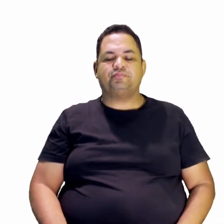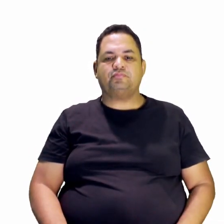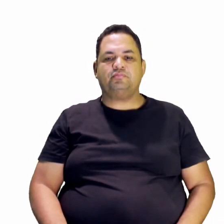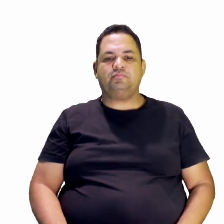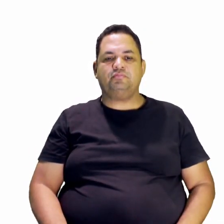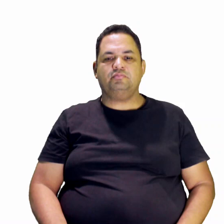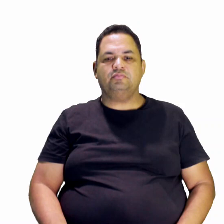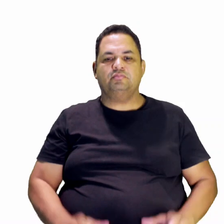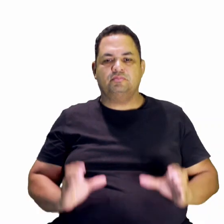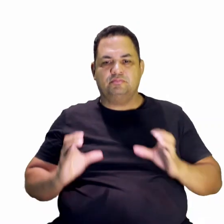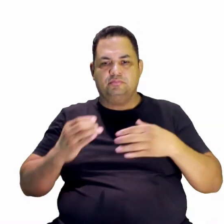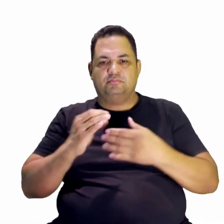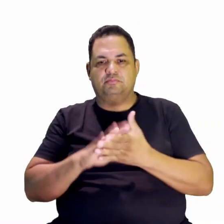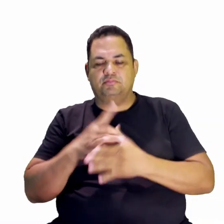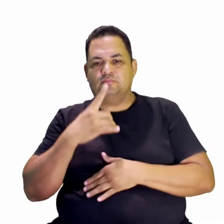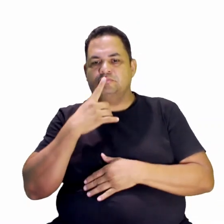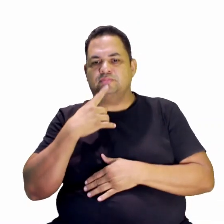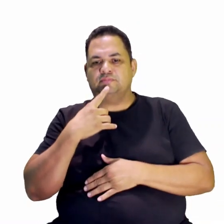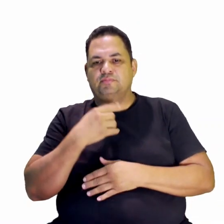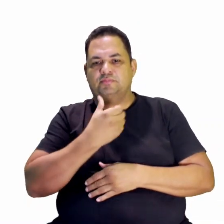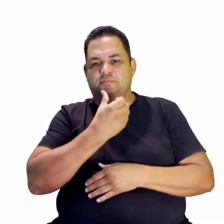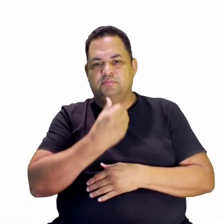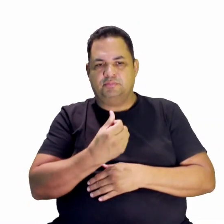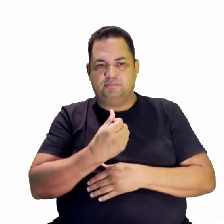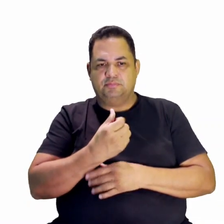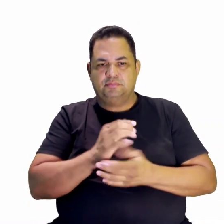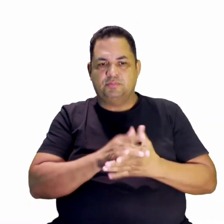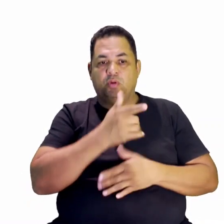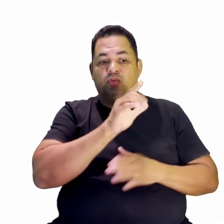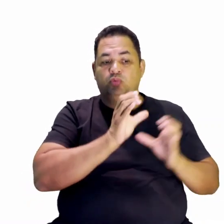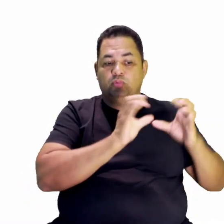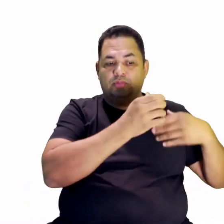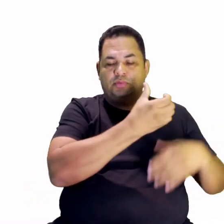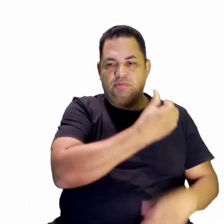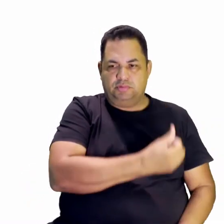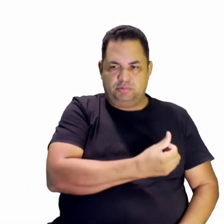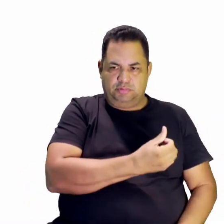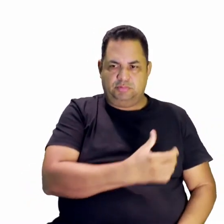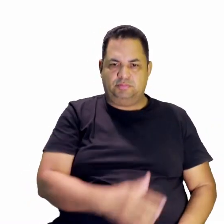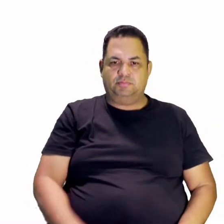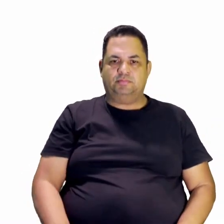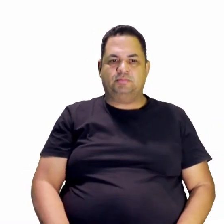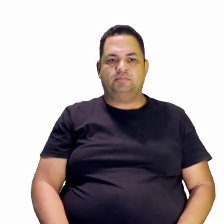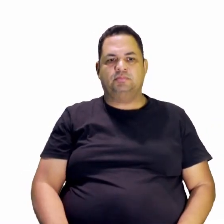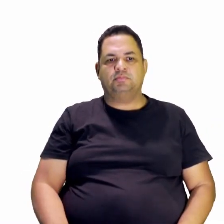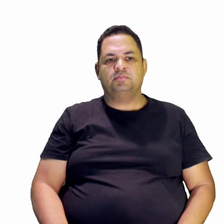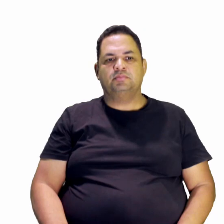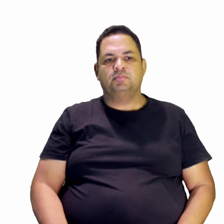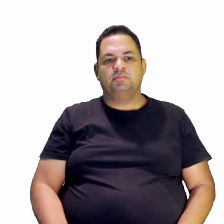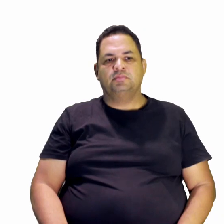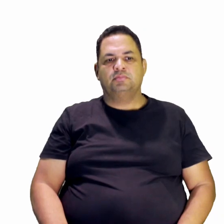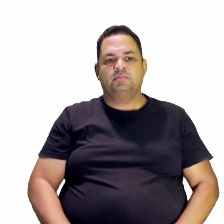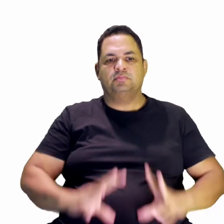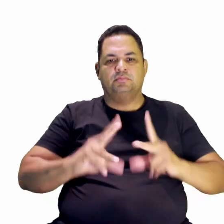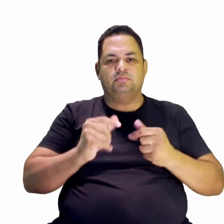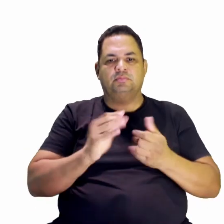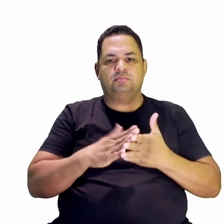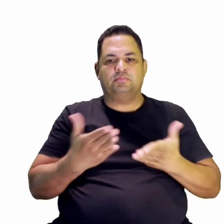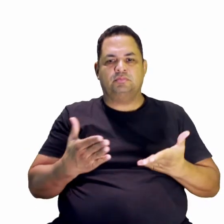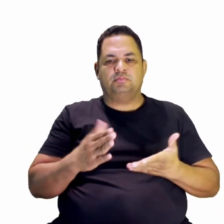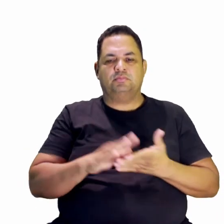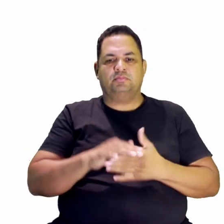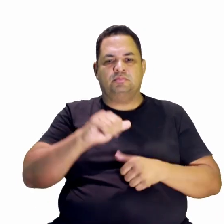aqui, o grupo de vermelho tem 6, o outro também tem 6. Pode olhar, tem 4 crianças e 2 adultos. Então, todos eles